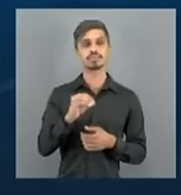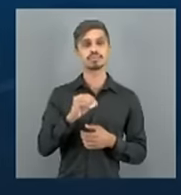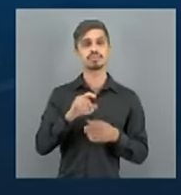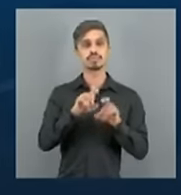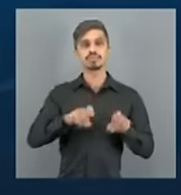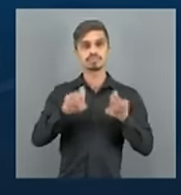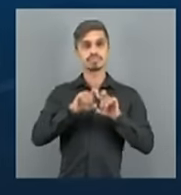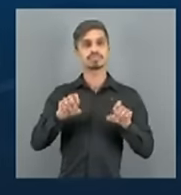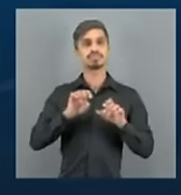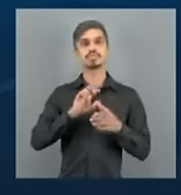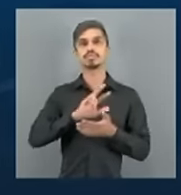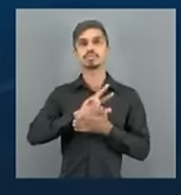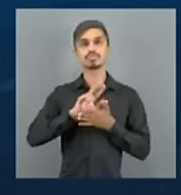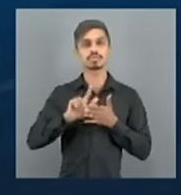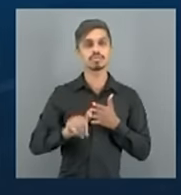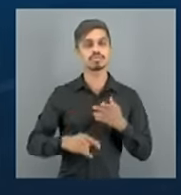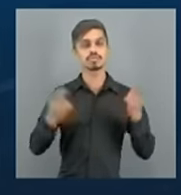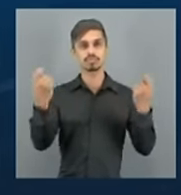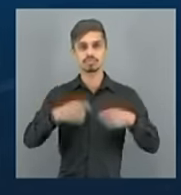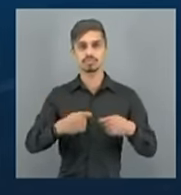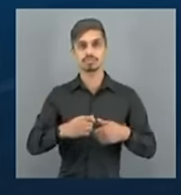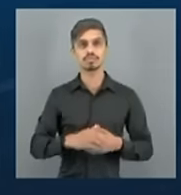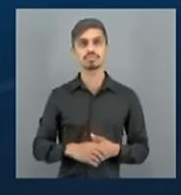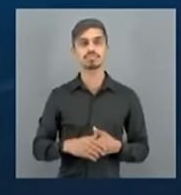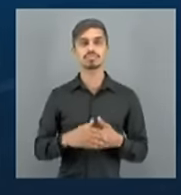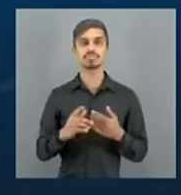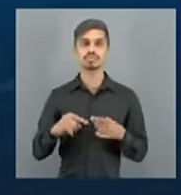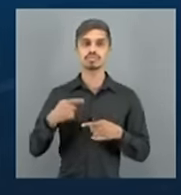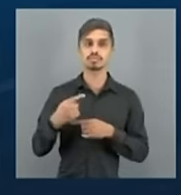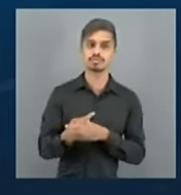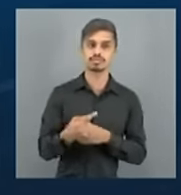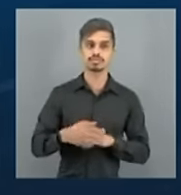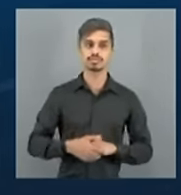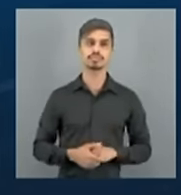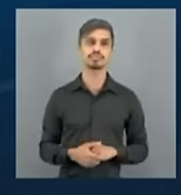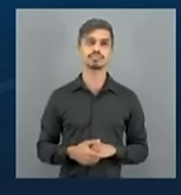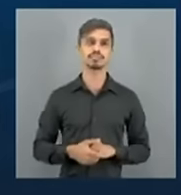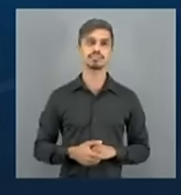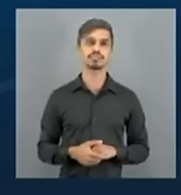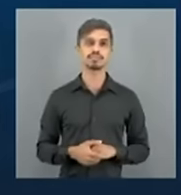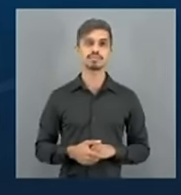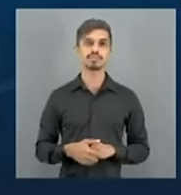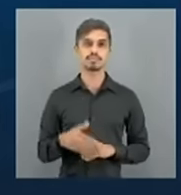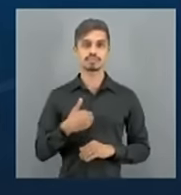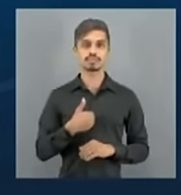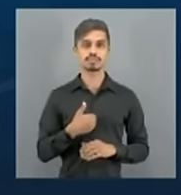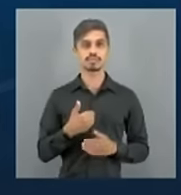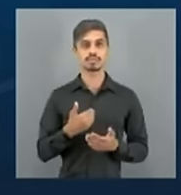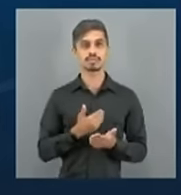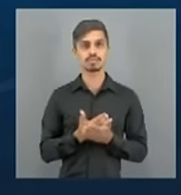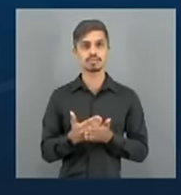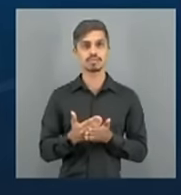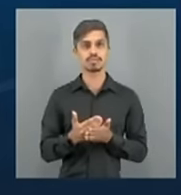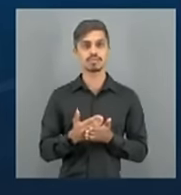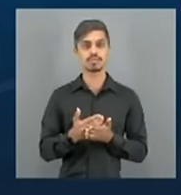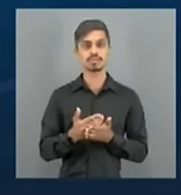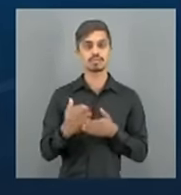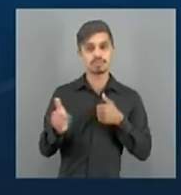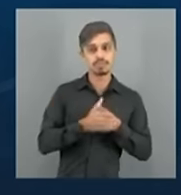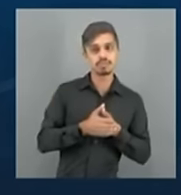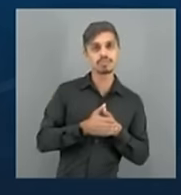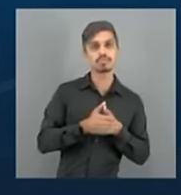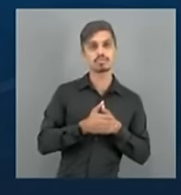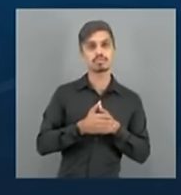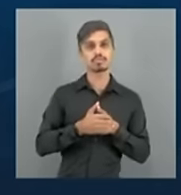por jogo. E aí, após isso, eu comecei, e eu sempre vi escondido, né? Eu